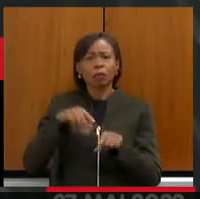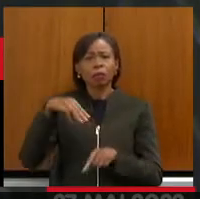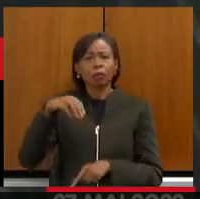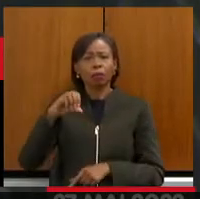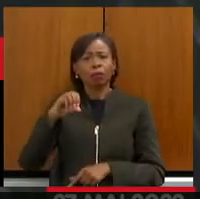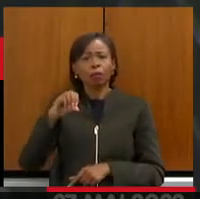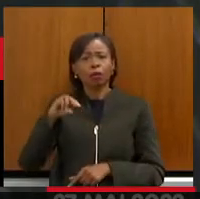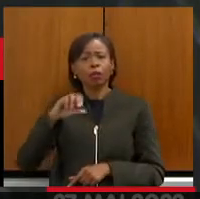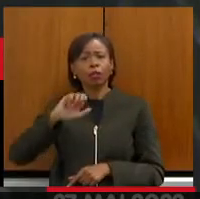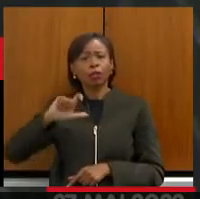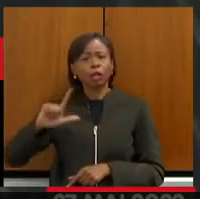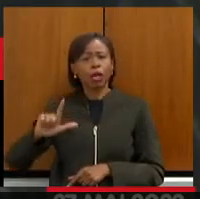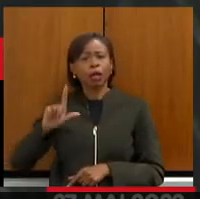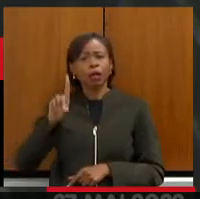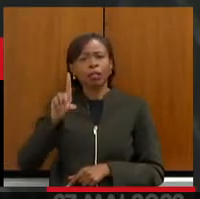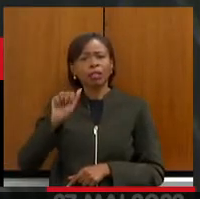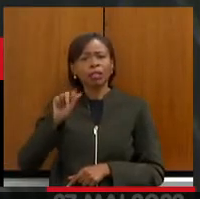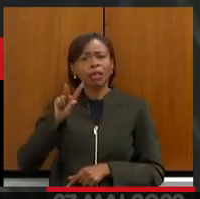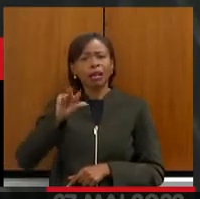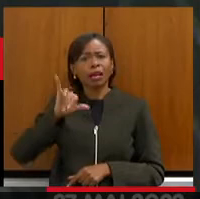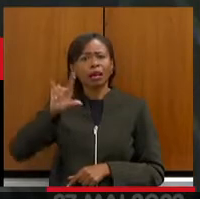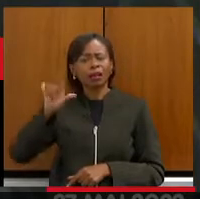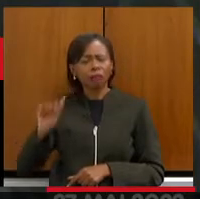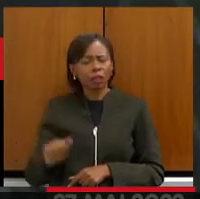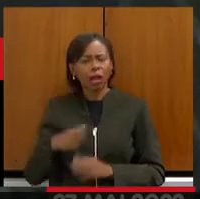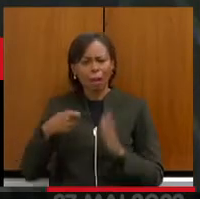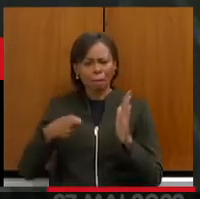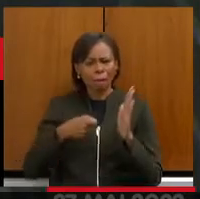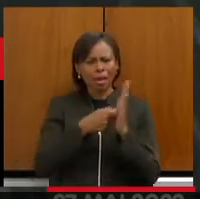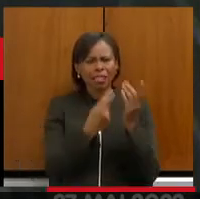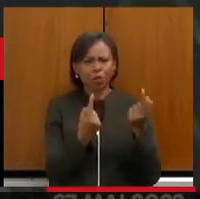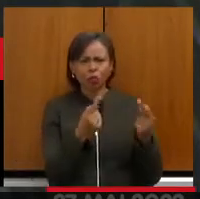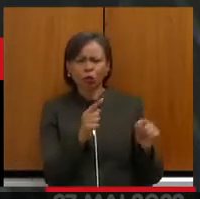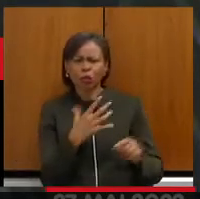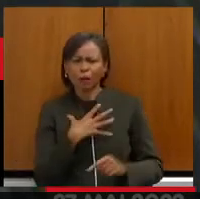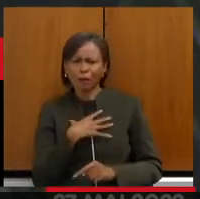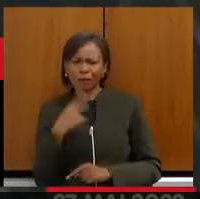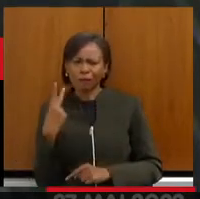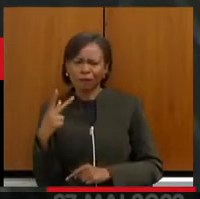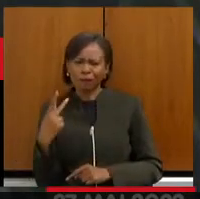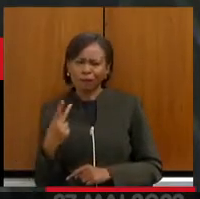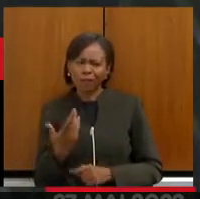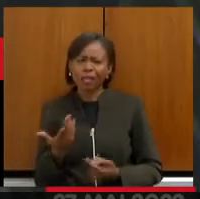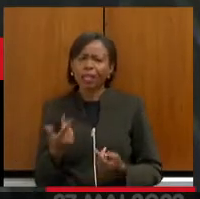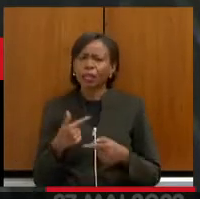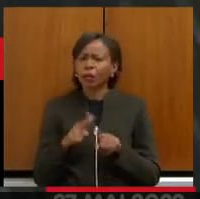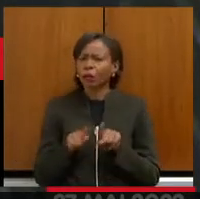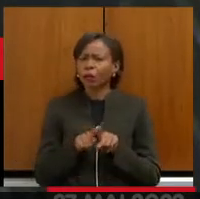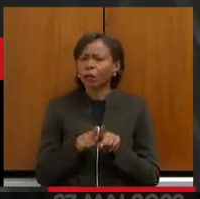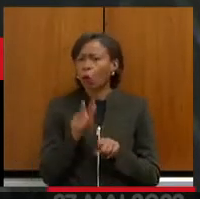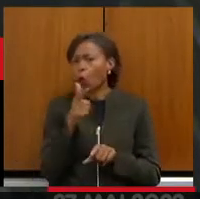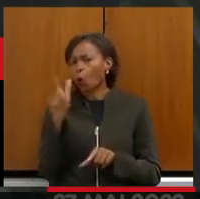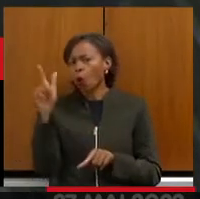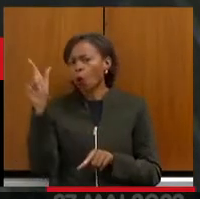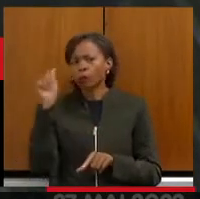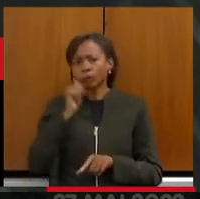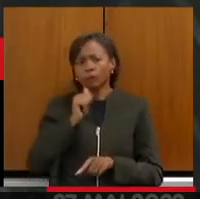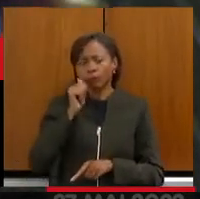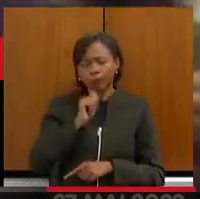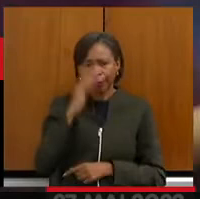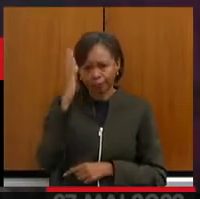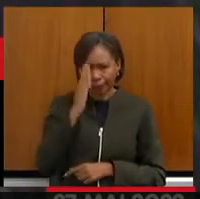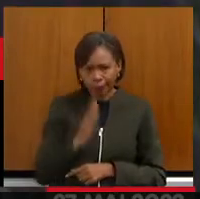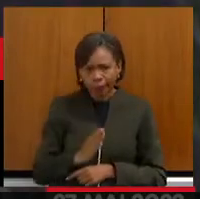ameaça o seu a sua filha Laura e outras mulheres aí pelo Brasil atingem Principalmente